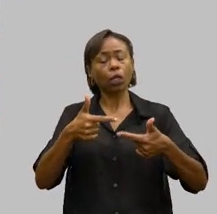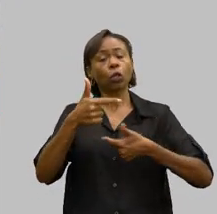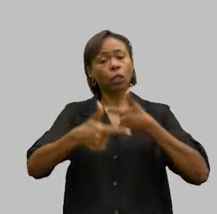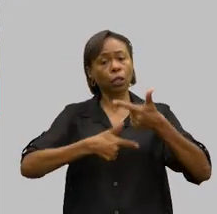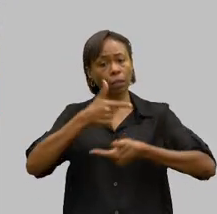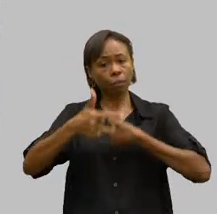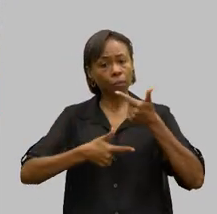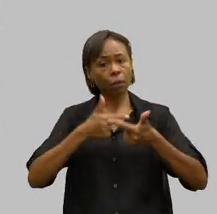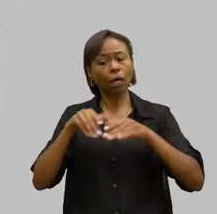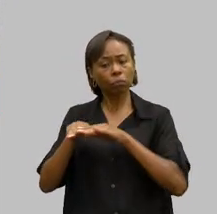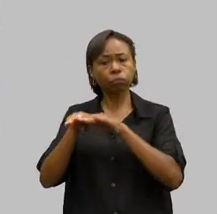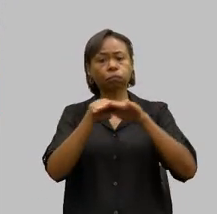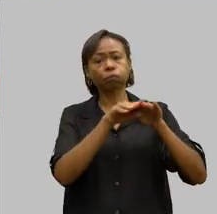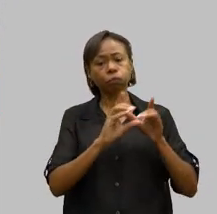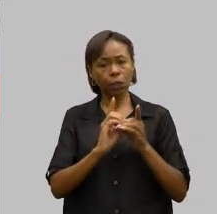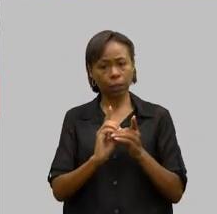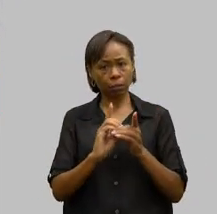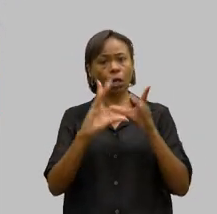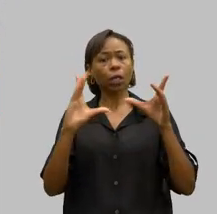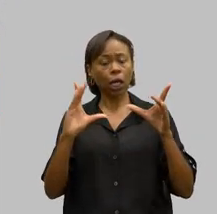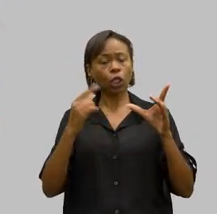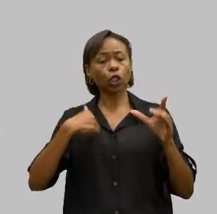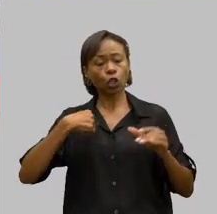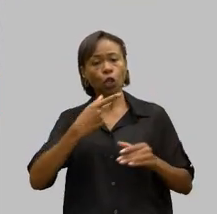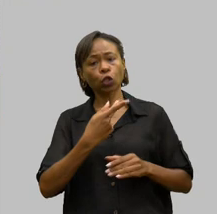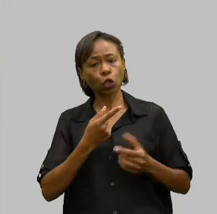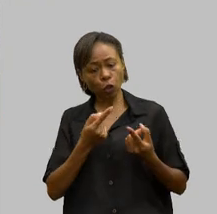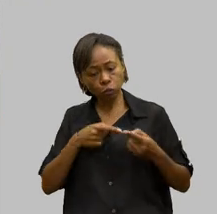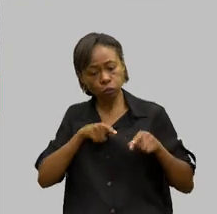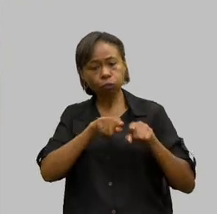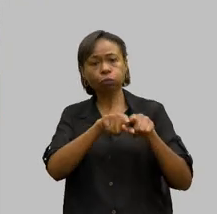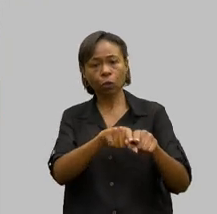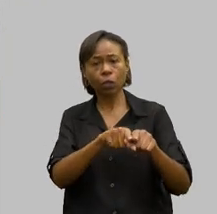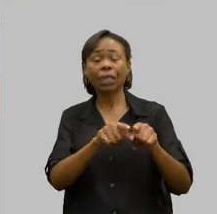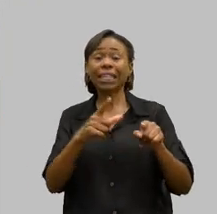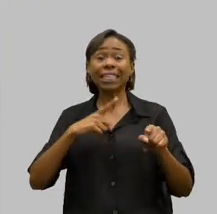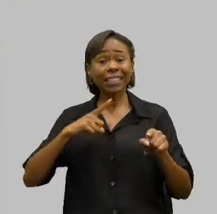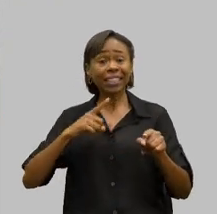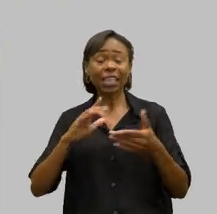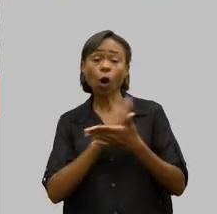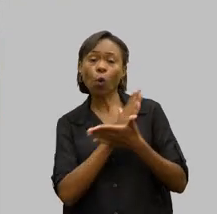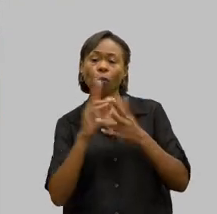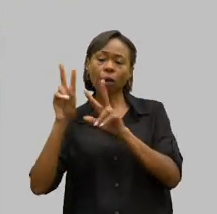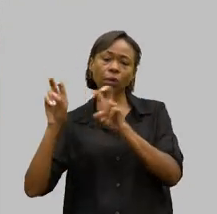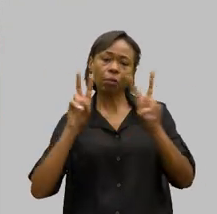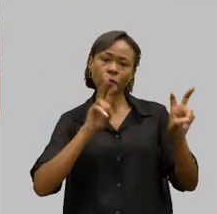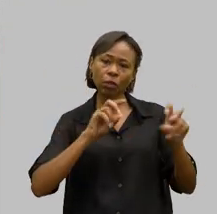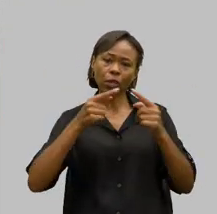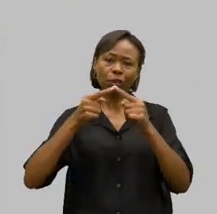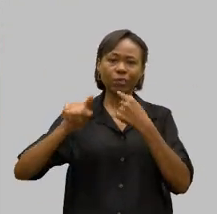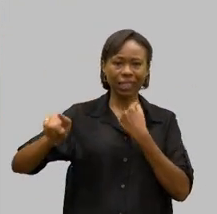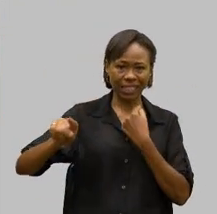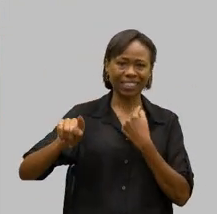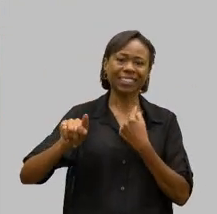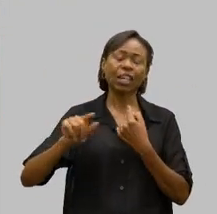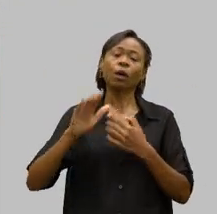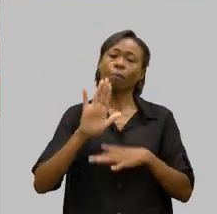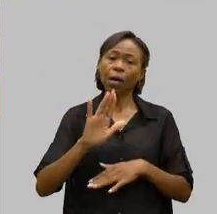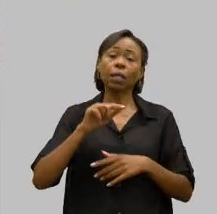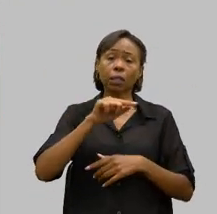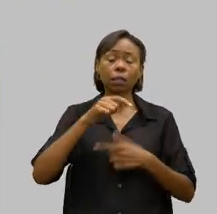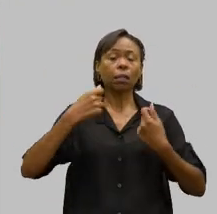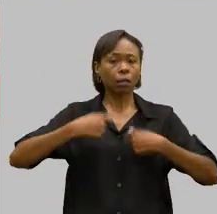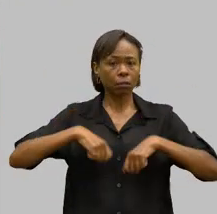oportunidades em que o nosso caminho se cruzou e havia convergência de pauta minha e sua. Eu acho que isso é muito necessário para que a gente